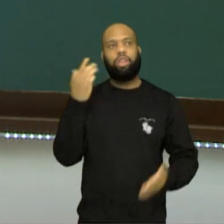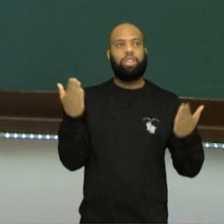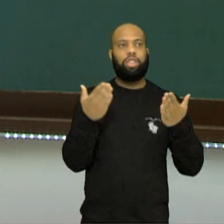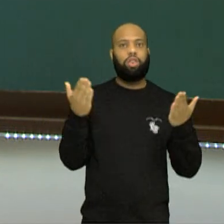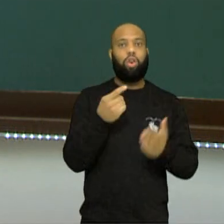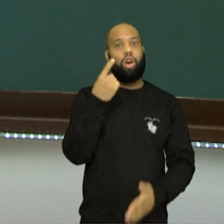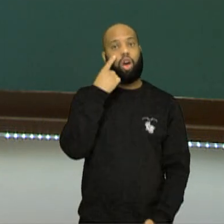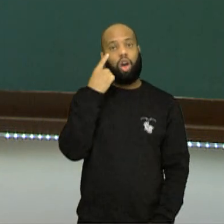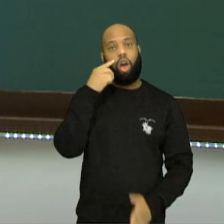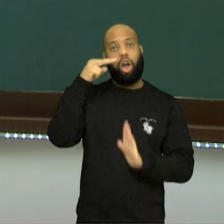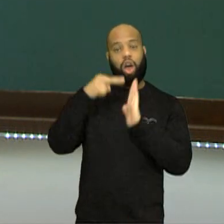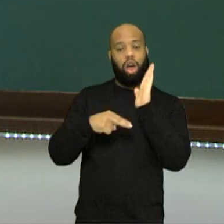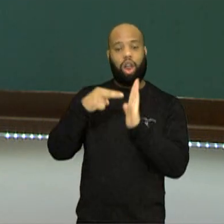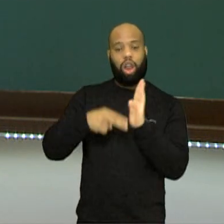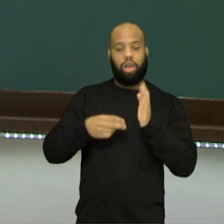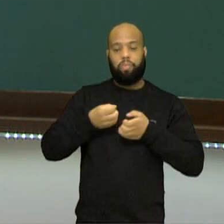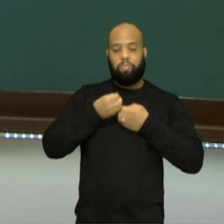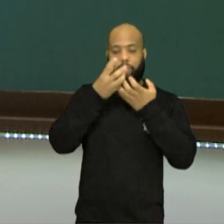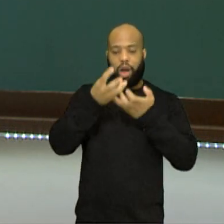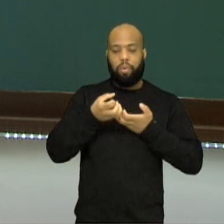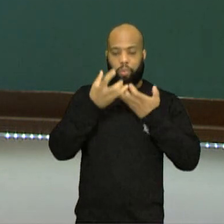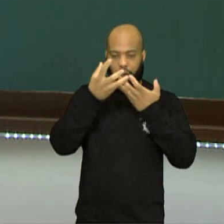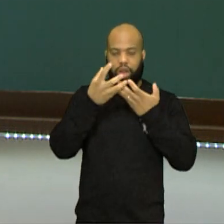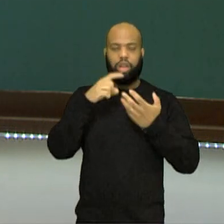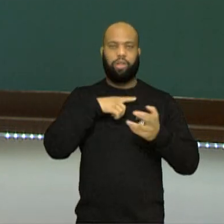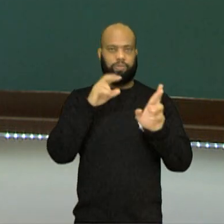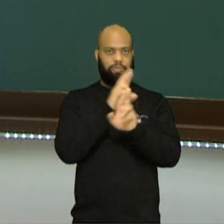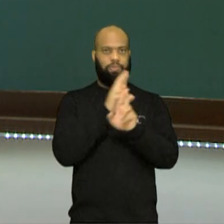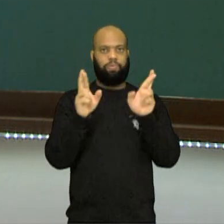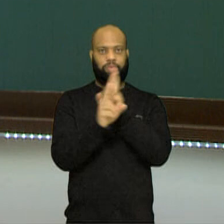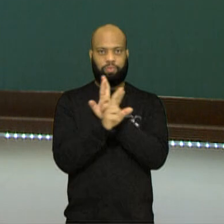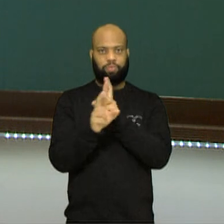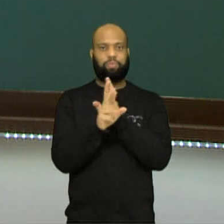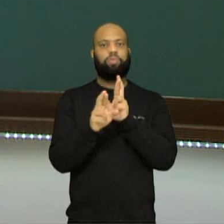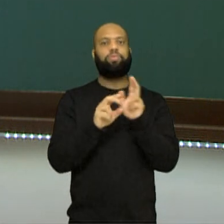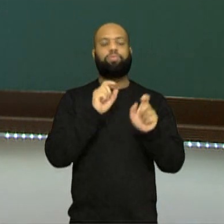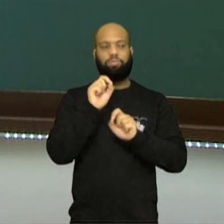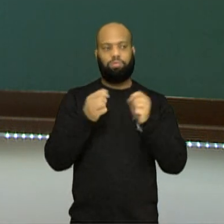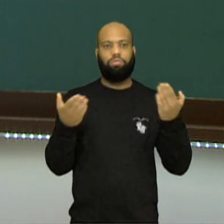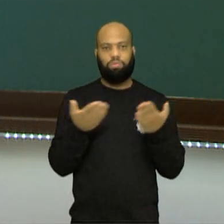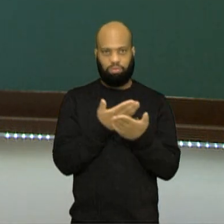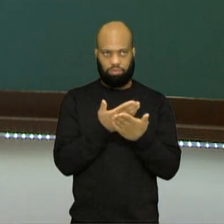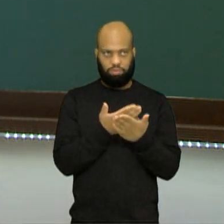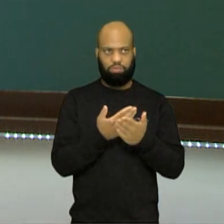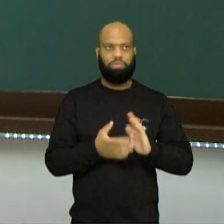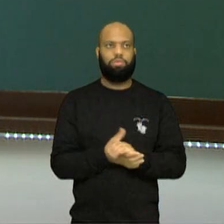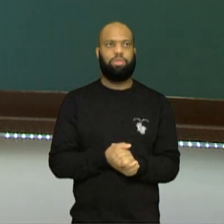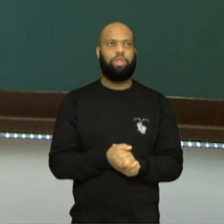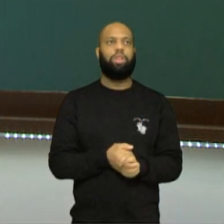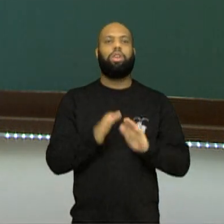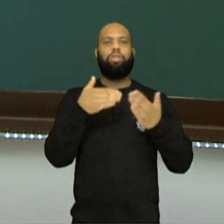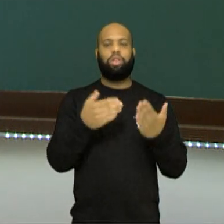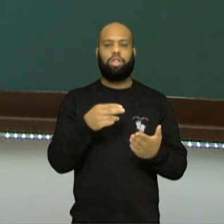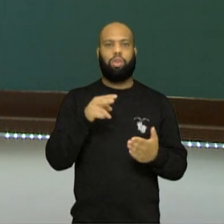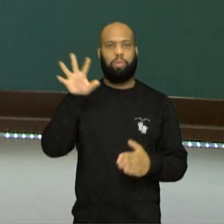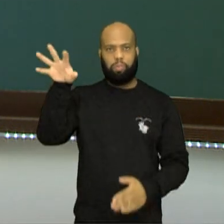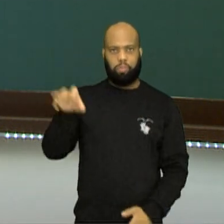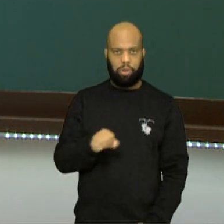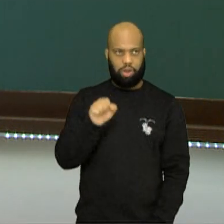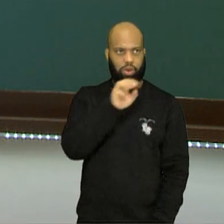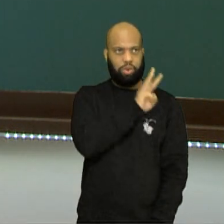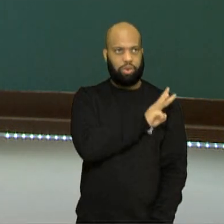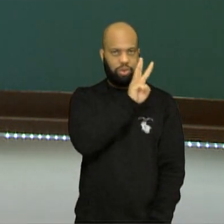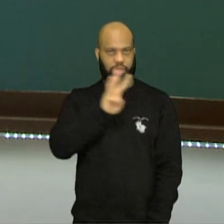uma notícia? Veja, tem tudo a ver com a situação que nós vimos anteriormente e o que eu falei. Tem uma notícia que foi retirada do